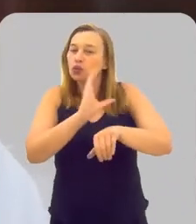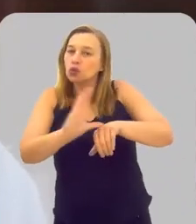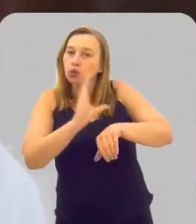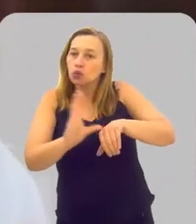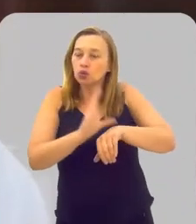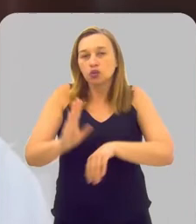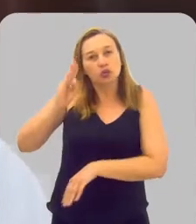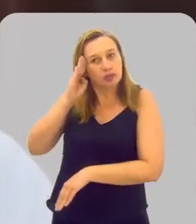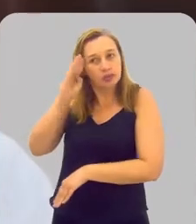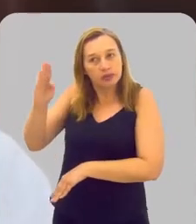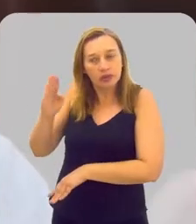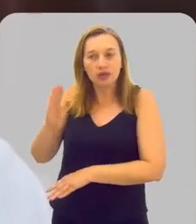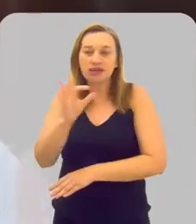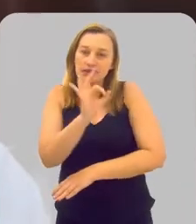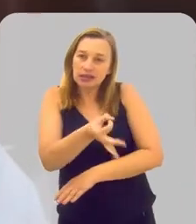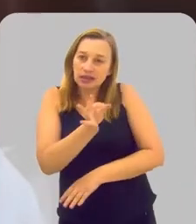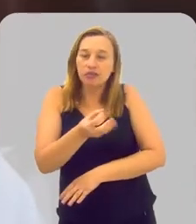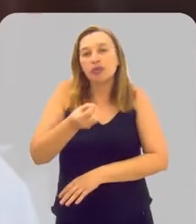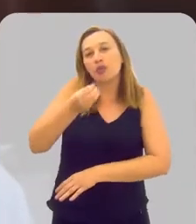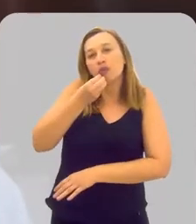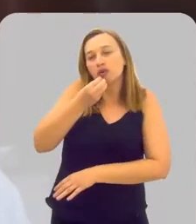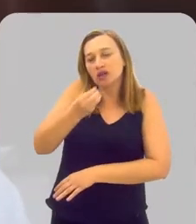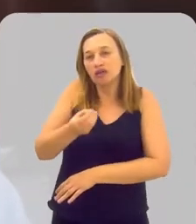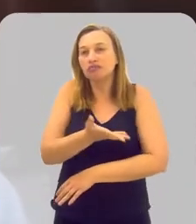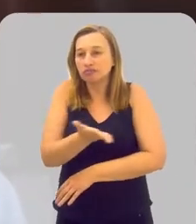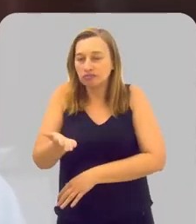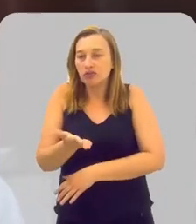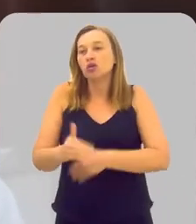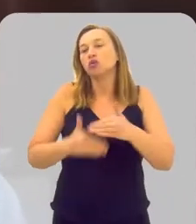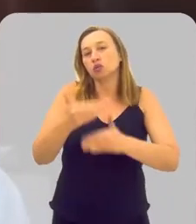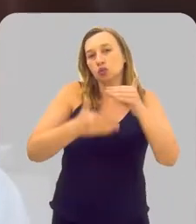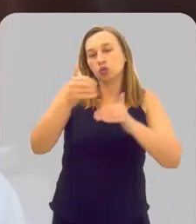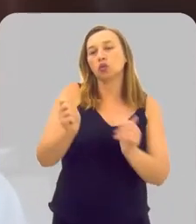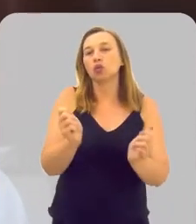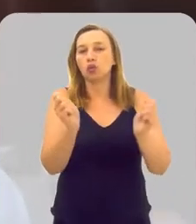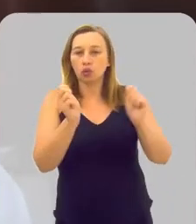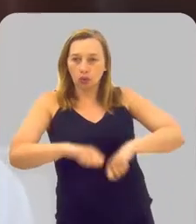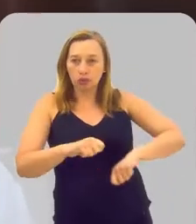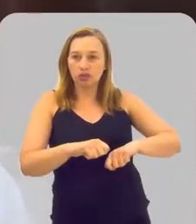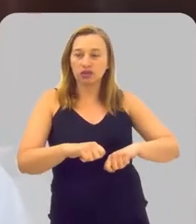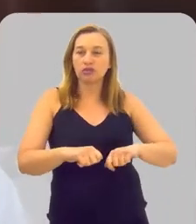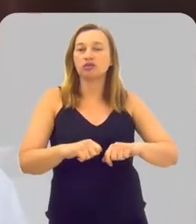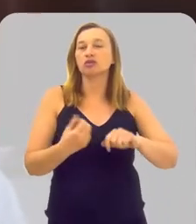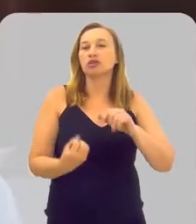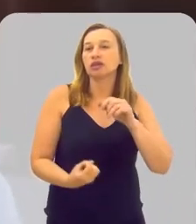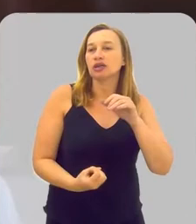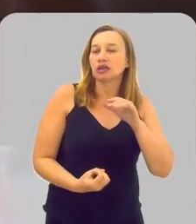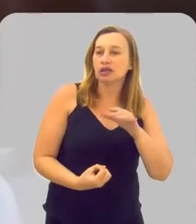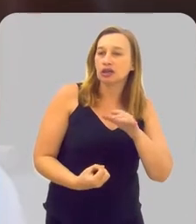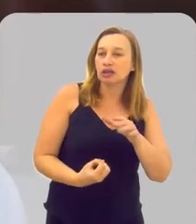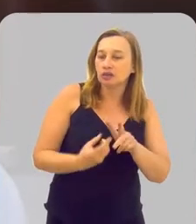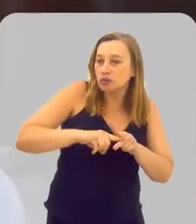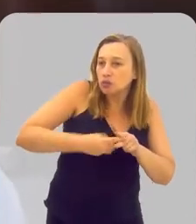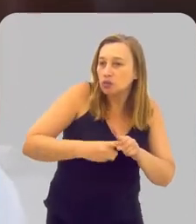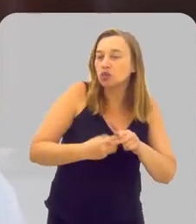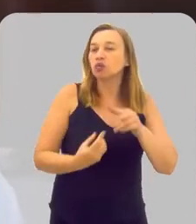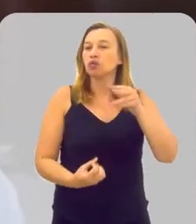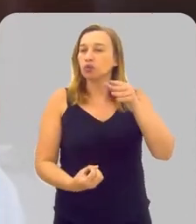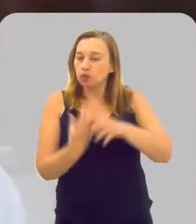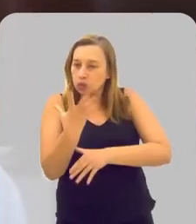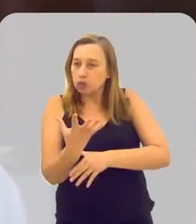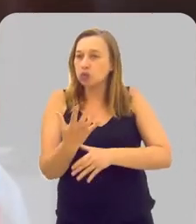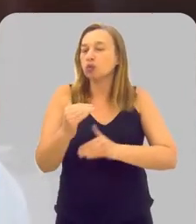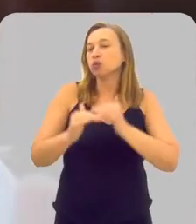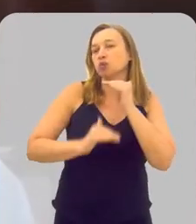desenvolveu cursos específicos exatamente para essas oportunidades. Então, a gente consegue desenvolver capacidade para instalações,